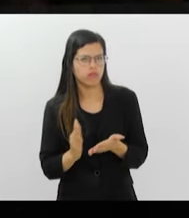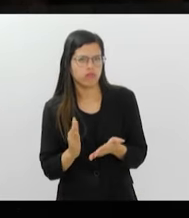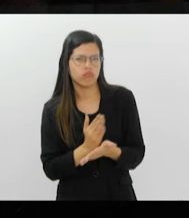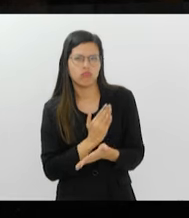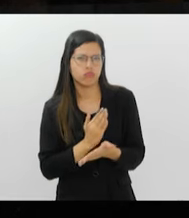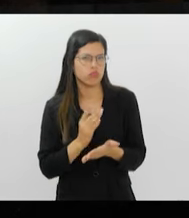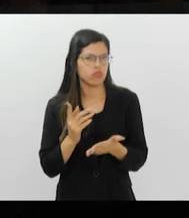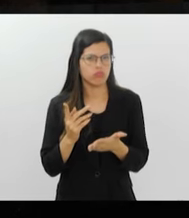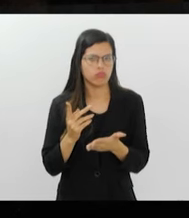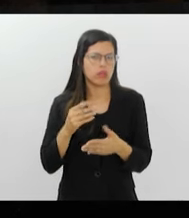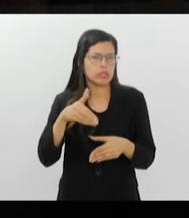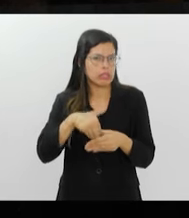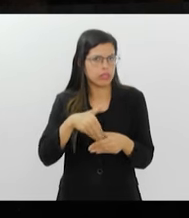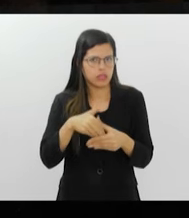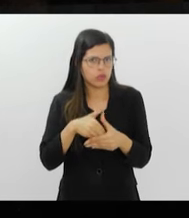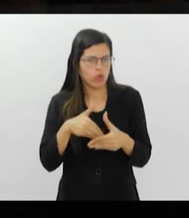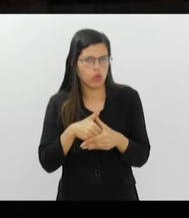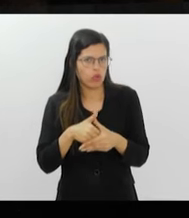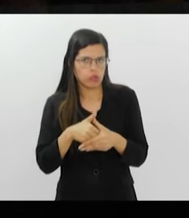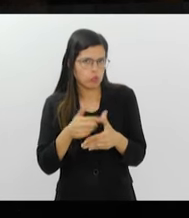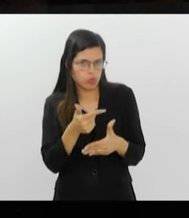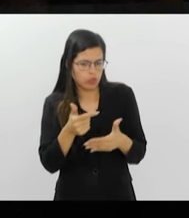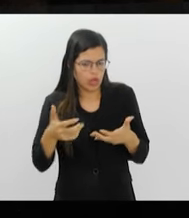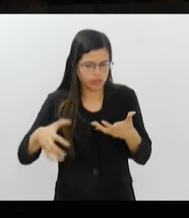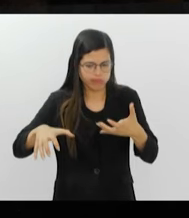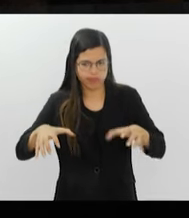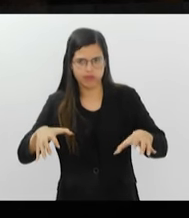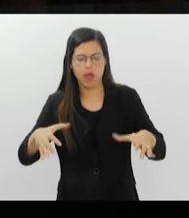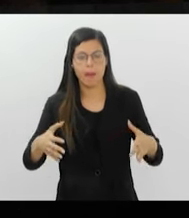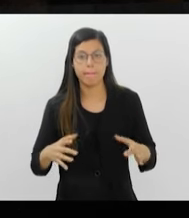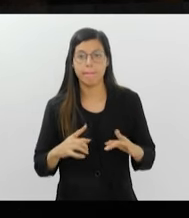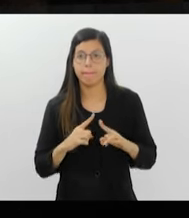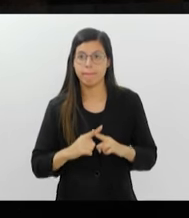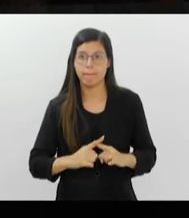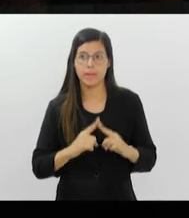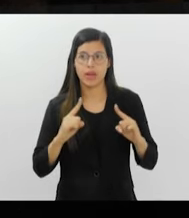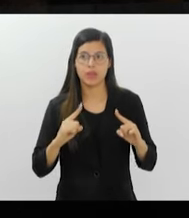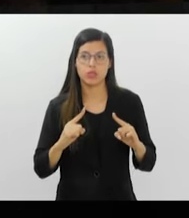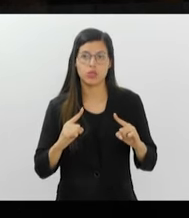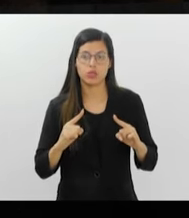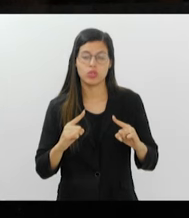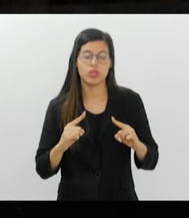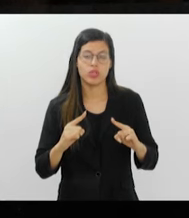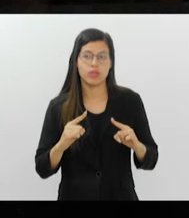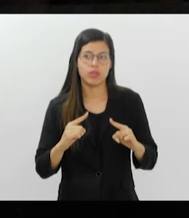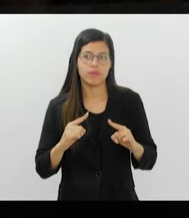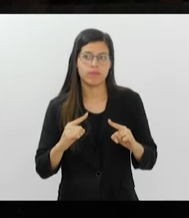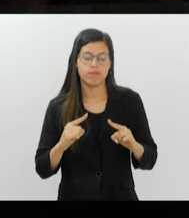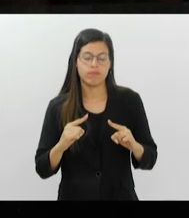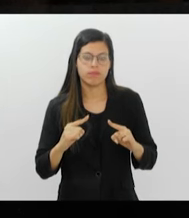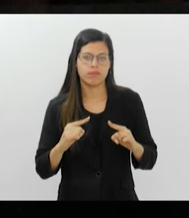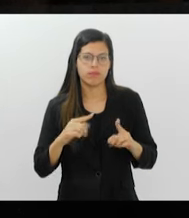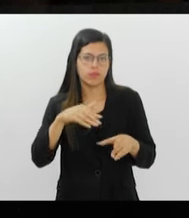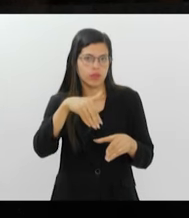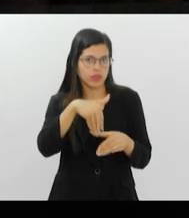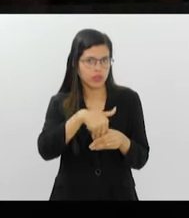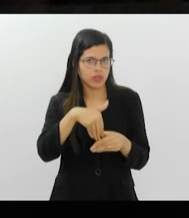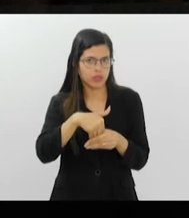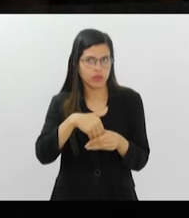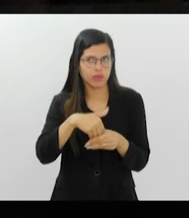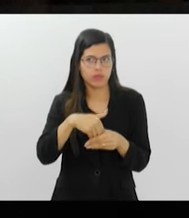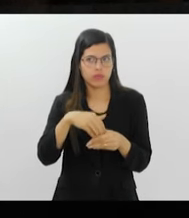de algumas eleições, não se deu no conjunto do nosso